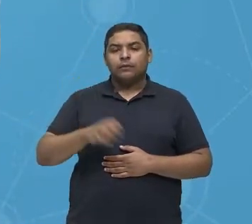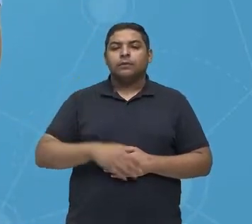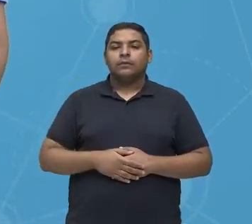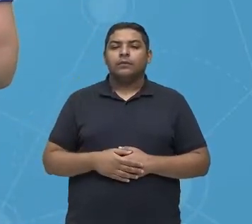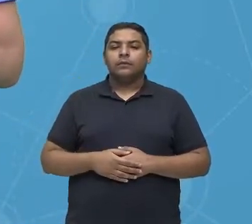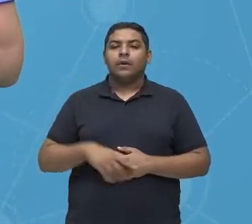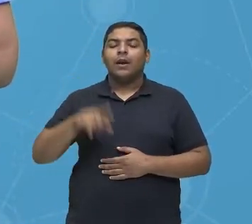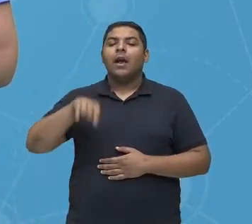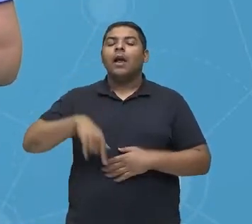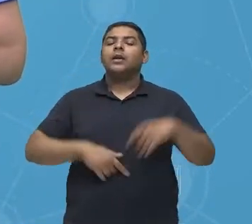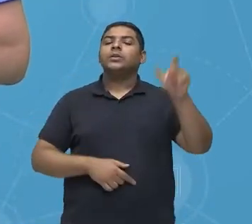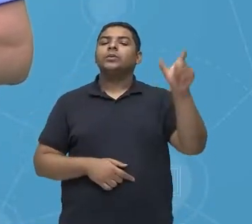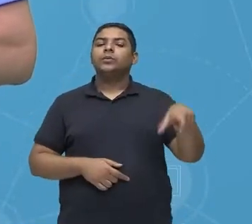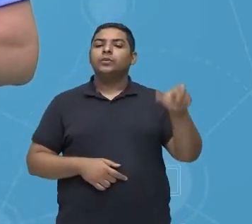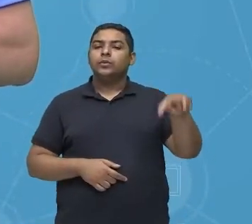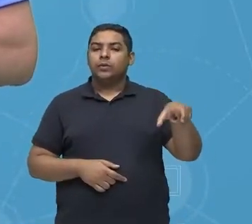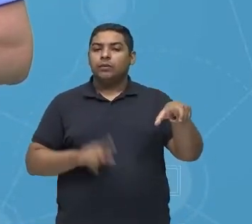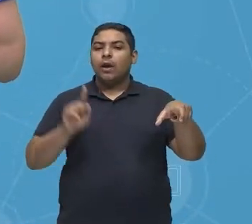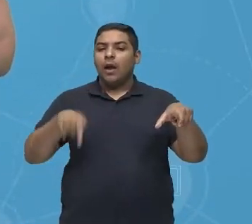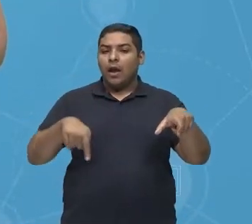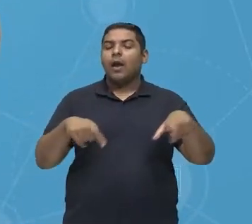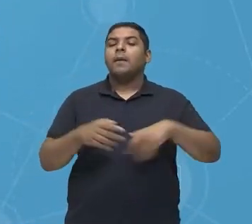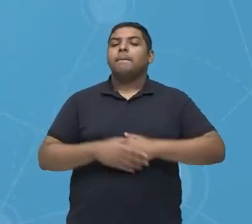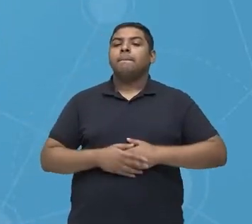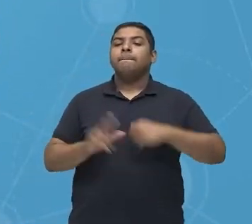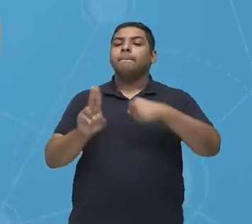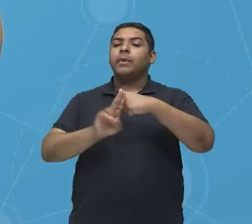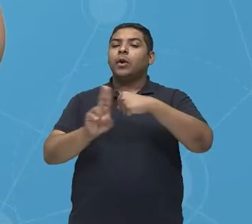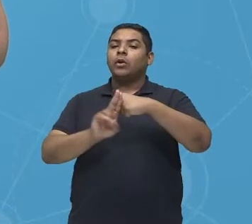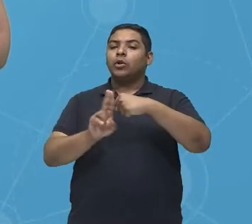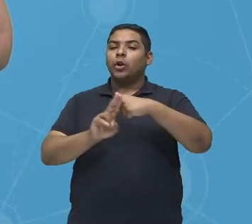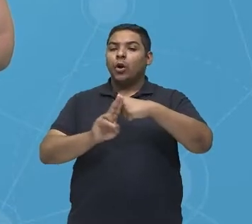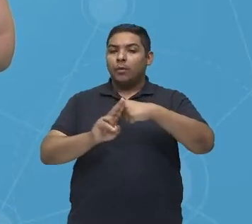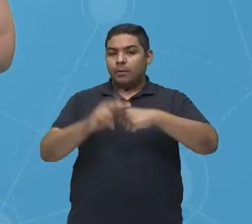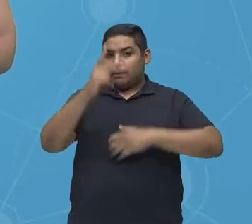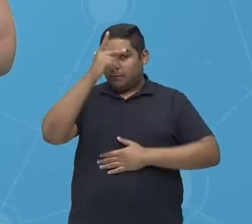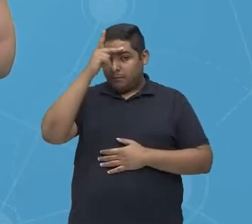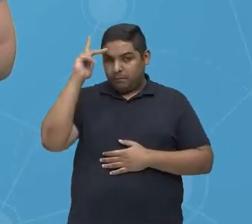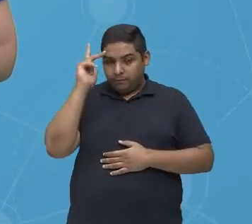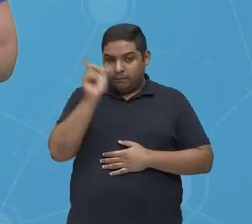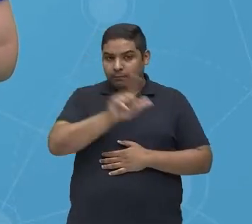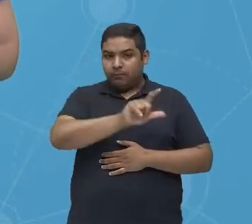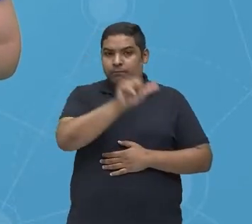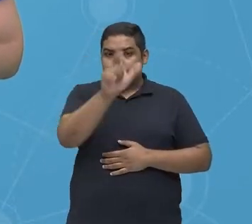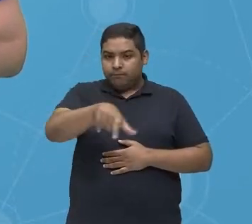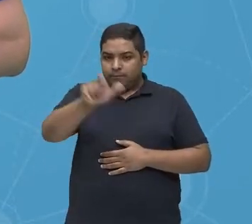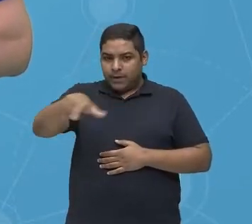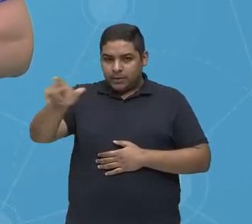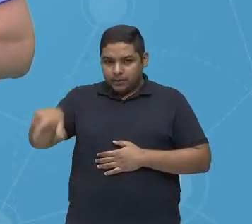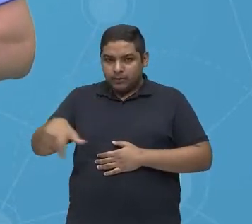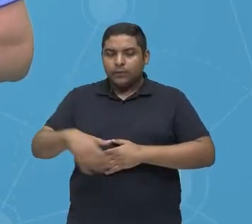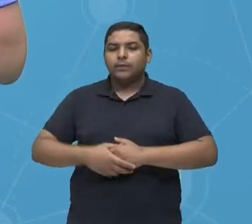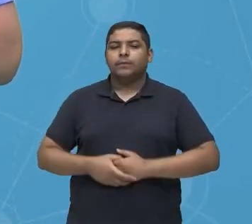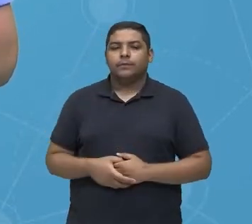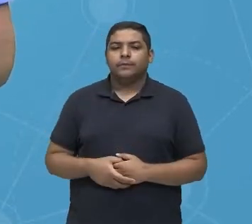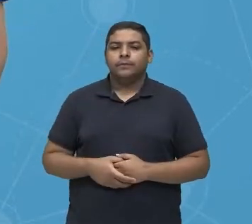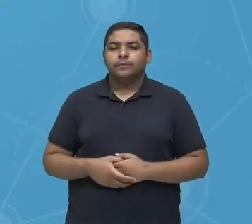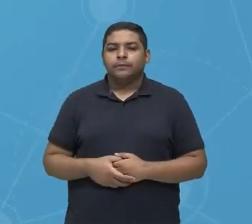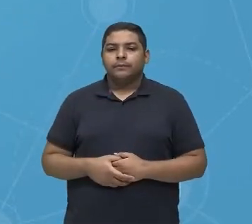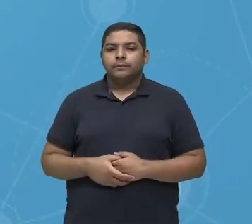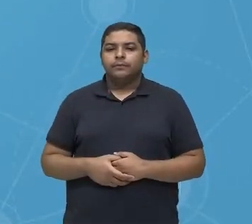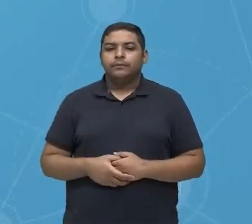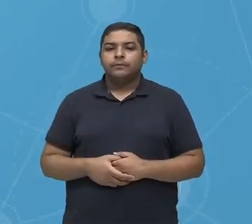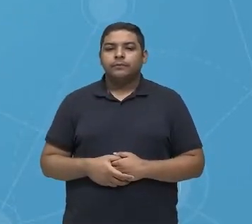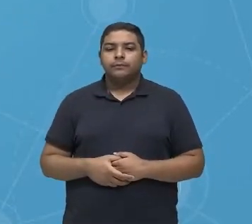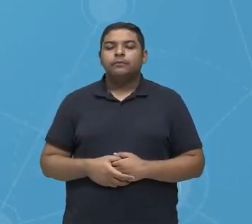o sujeito, que aqui é um pronome, né? Um pronome pessoal, we, you, they. Nós temos, então, esses três pronomes,